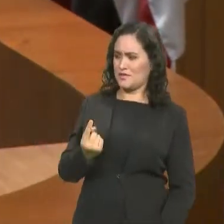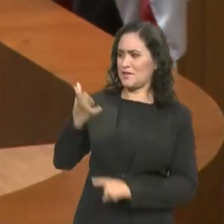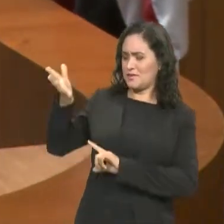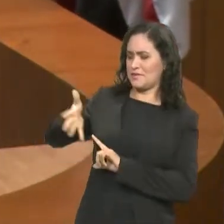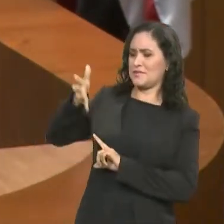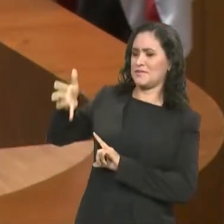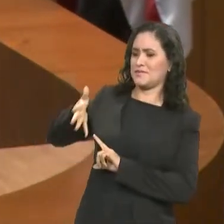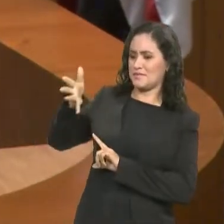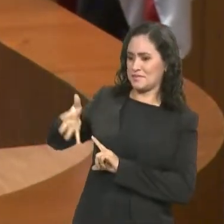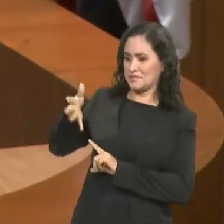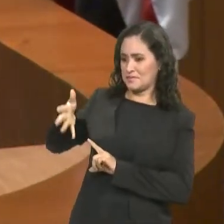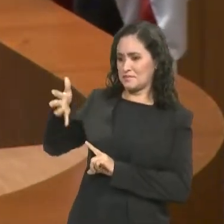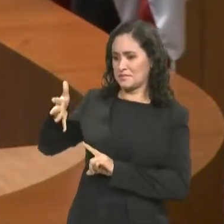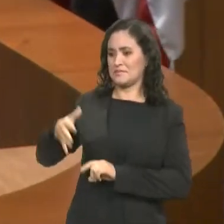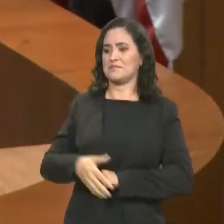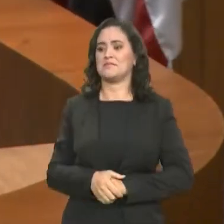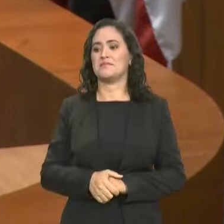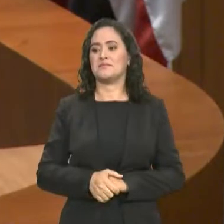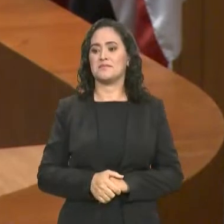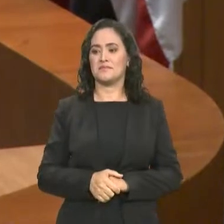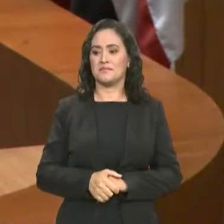de presidente, temos